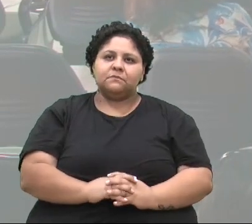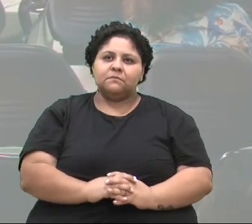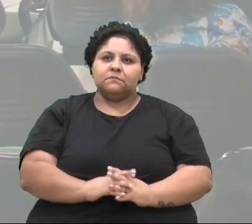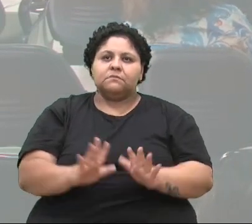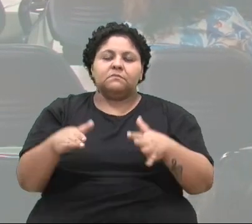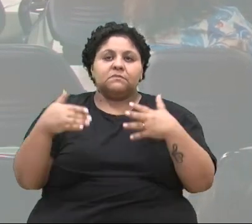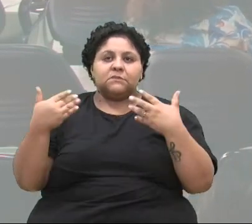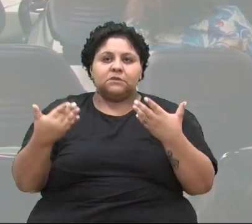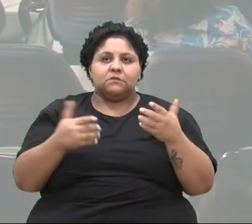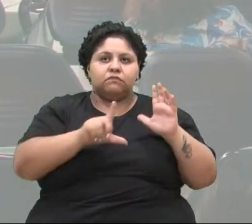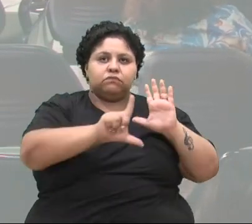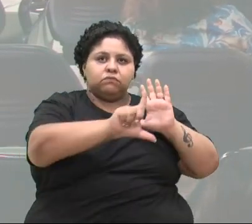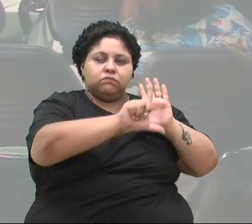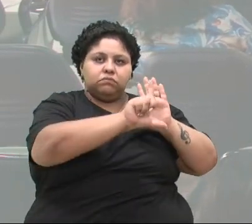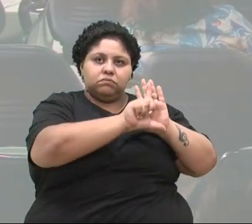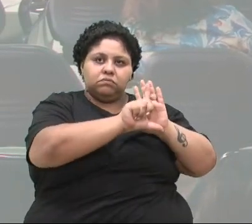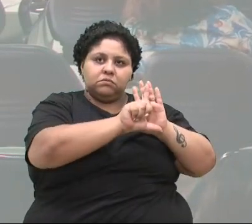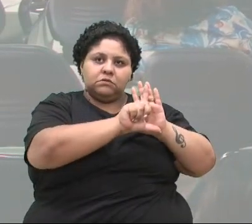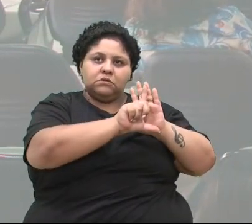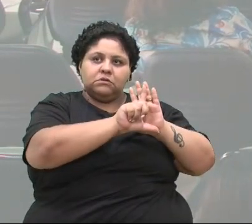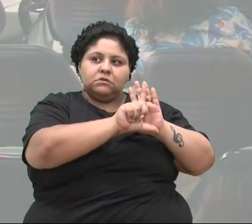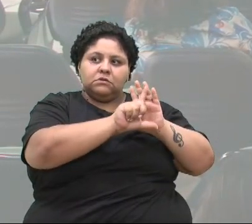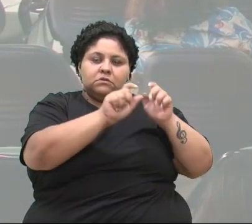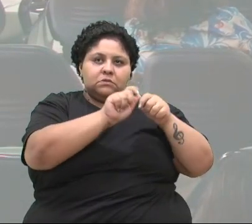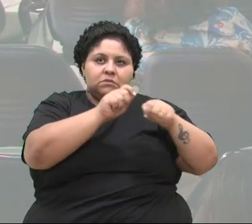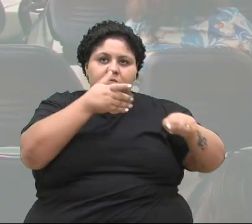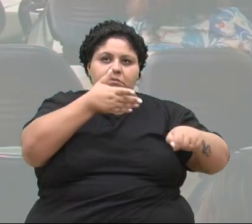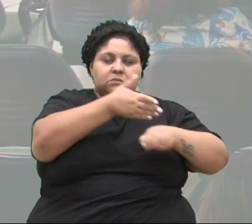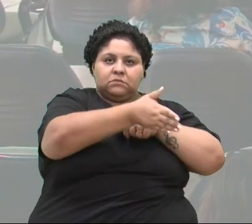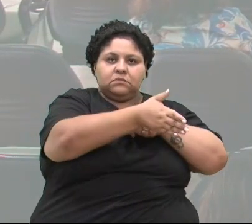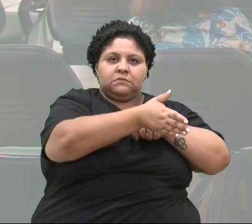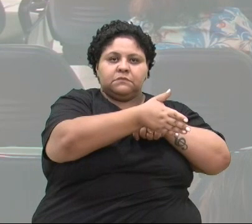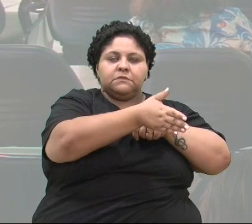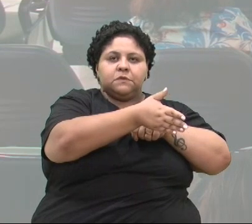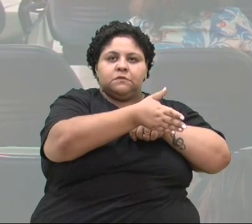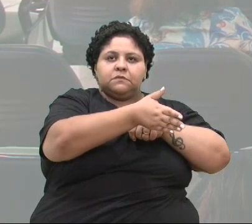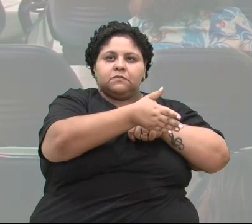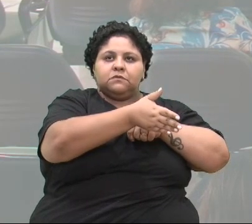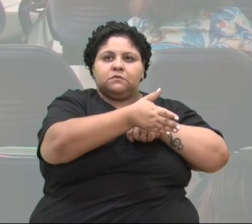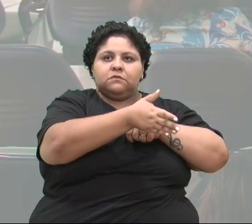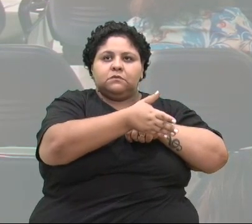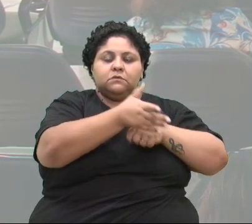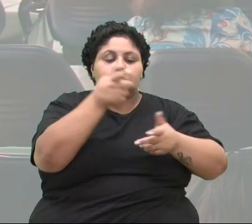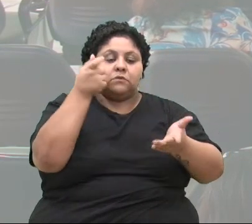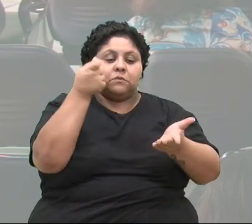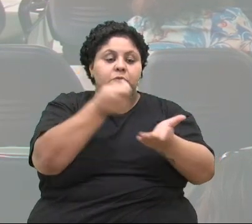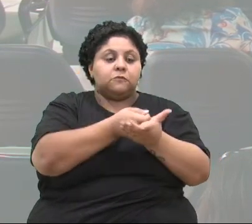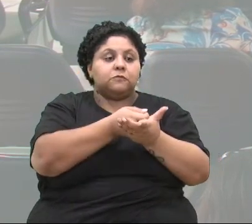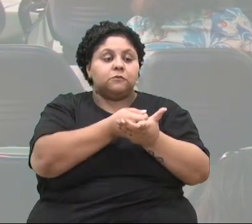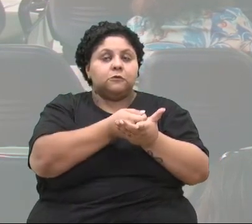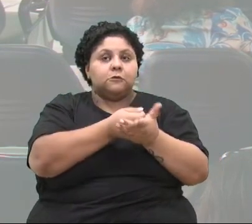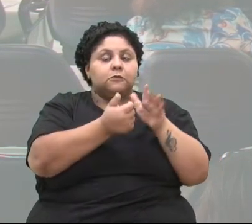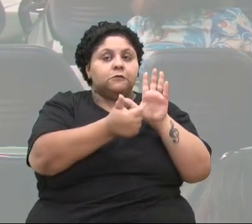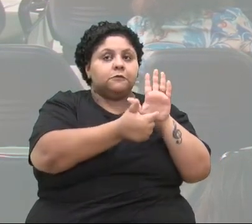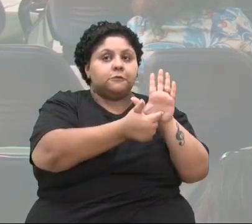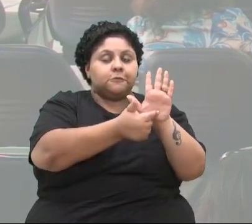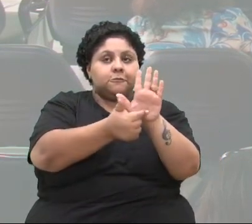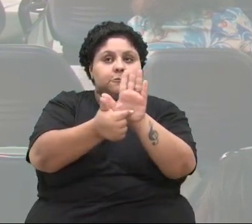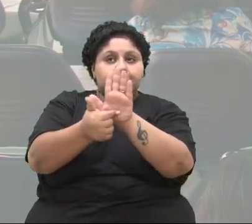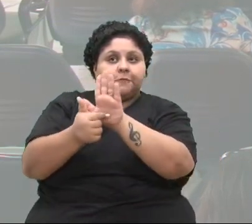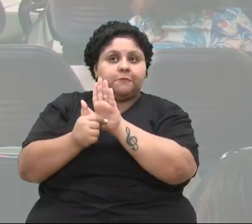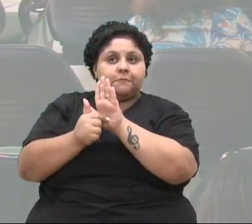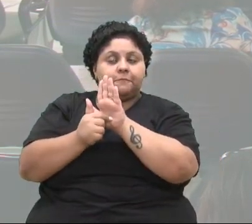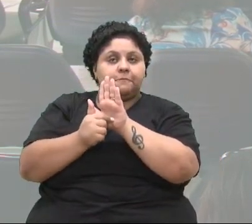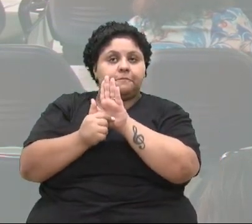Então, essa é a legislação aí que regulamenta, então torna obrigatória a apresentação dessa prestação